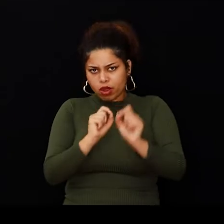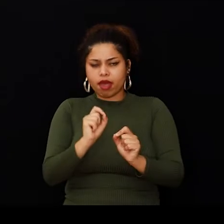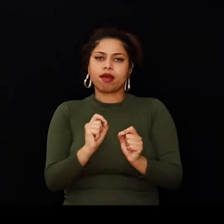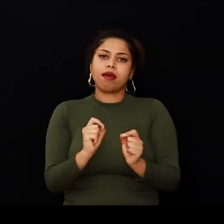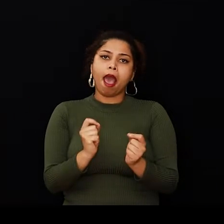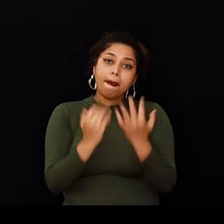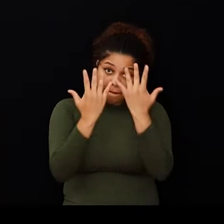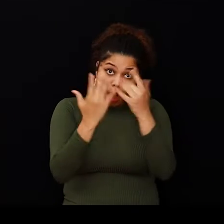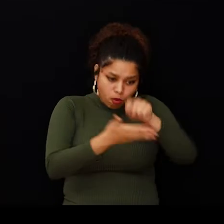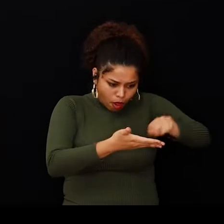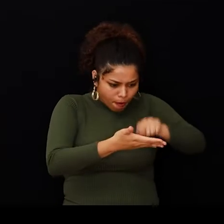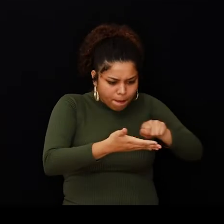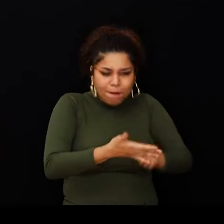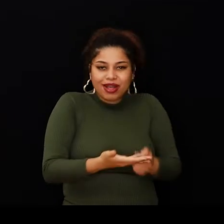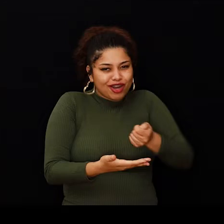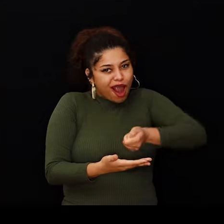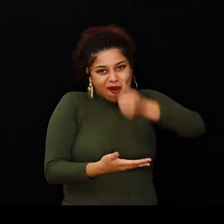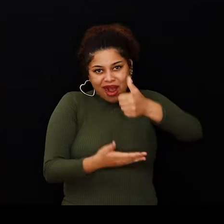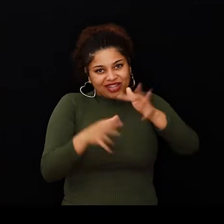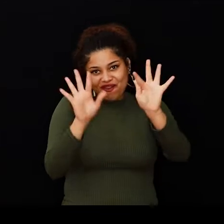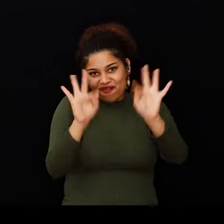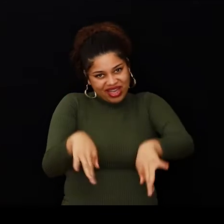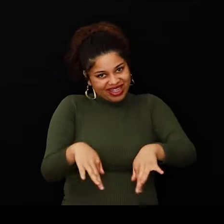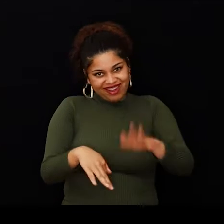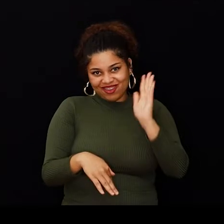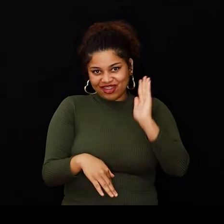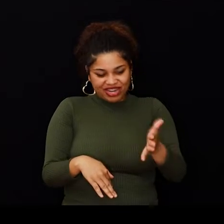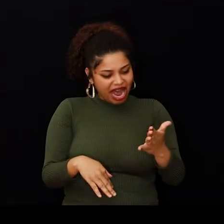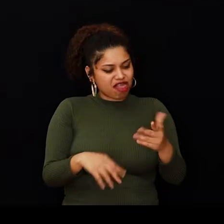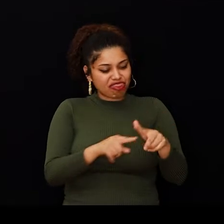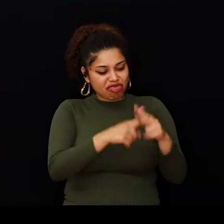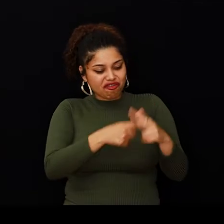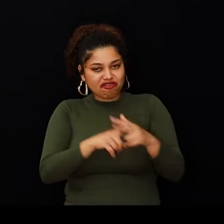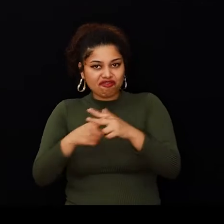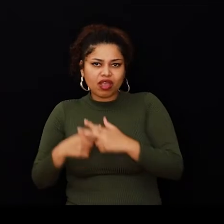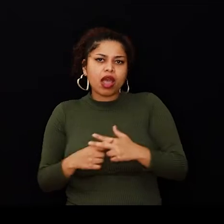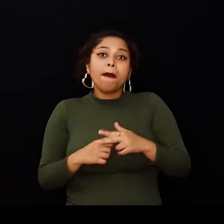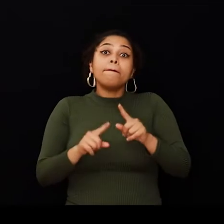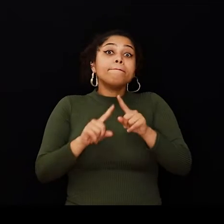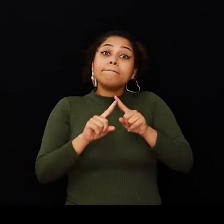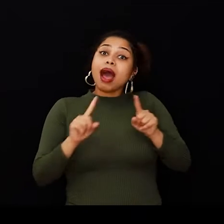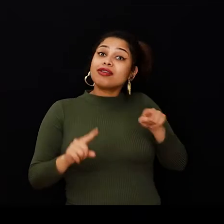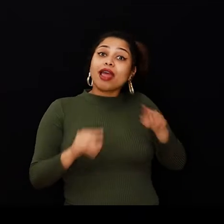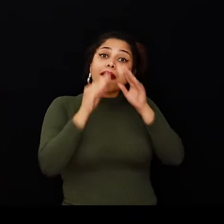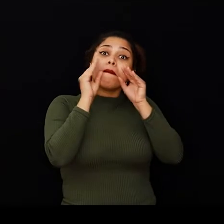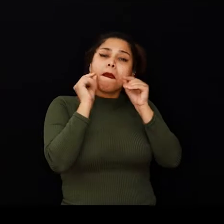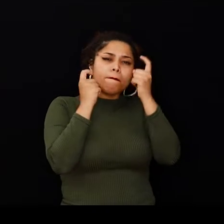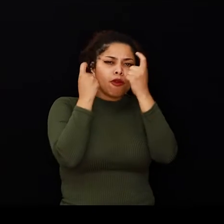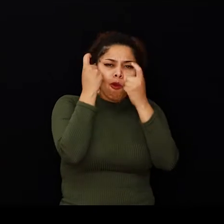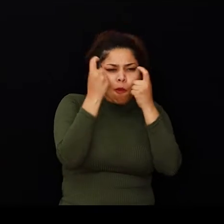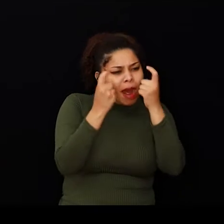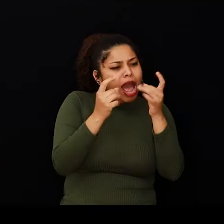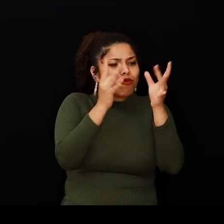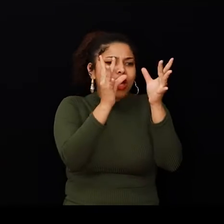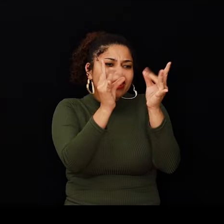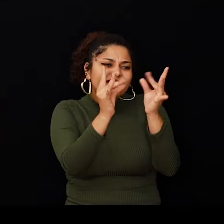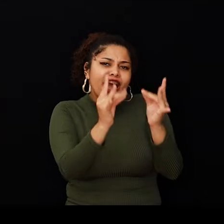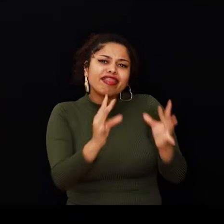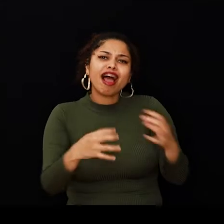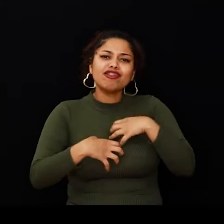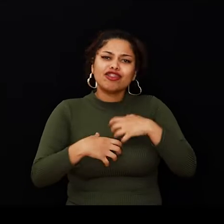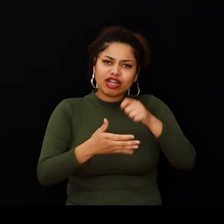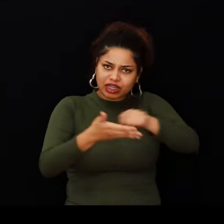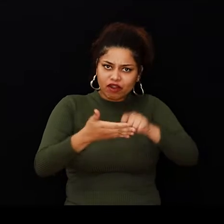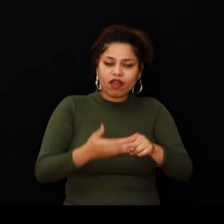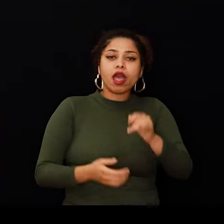manuscritos são testemunhas de uma etapa já quase final dessa escrita, na qual ele ainda está preocupado com coisas bem pontuais de